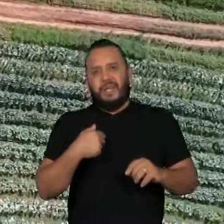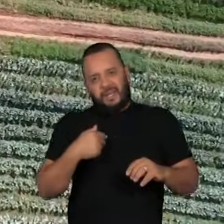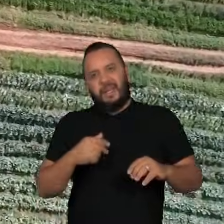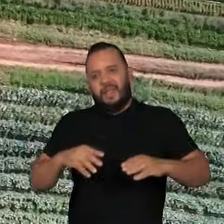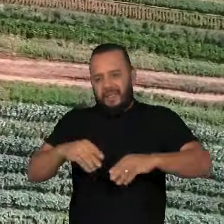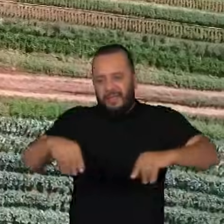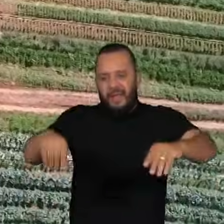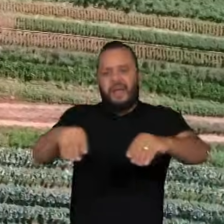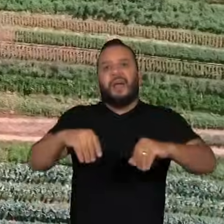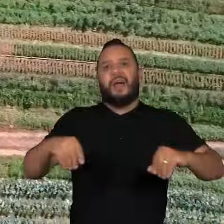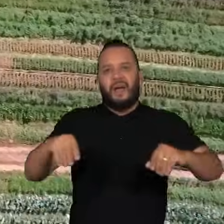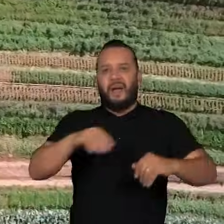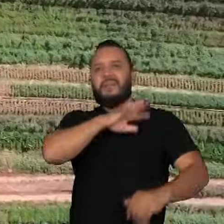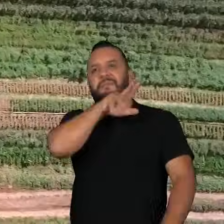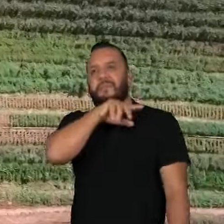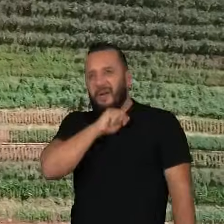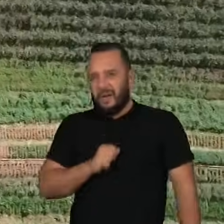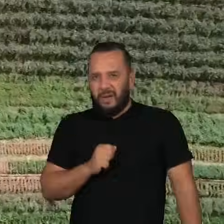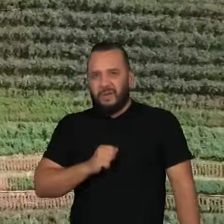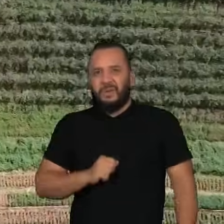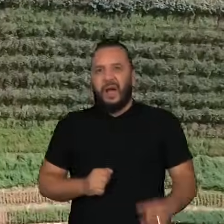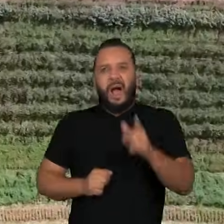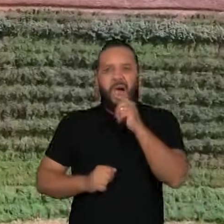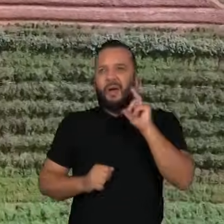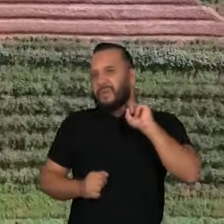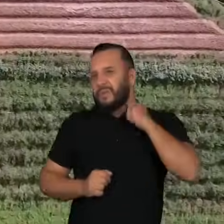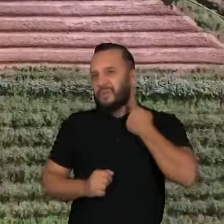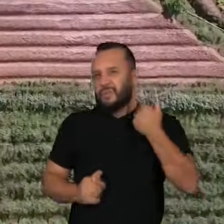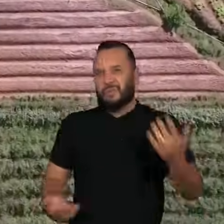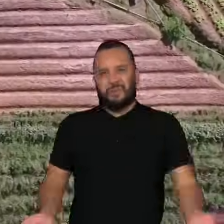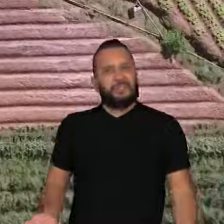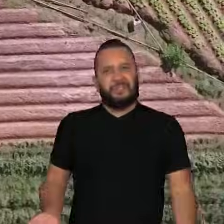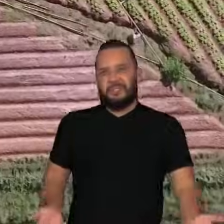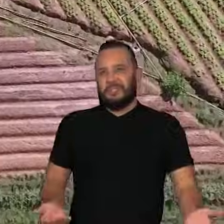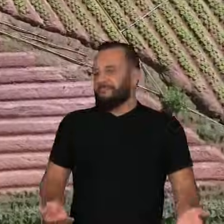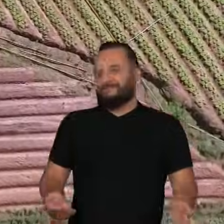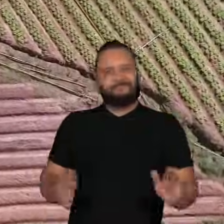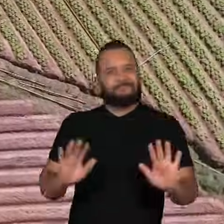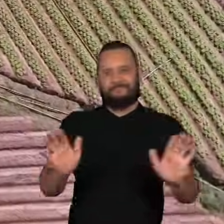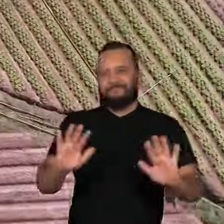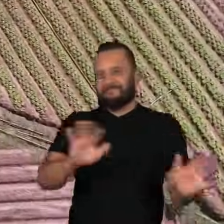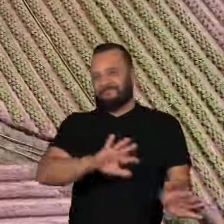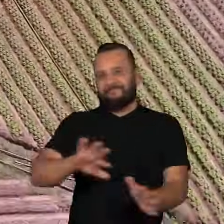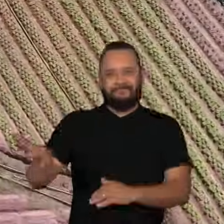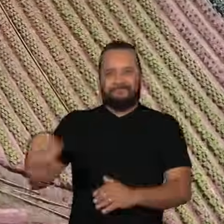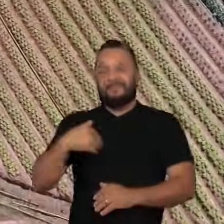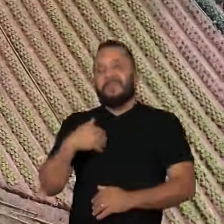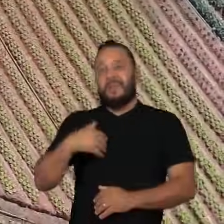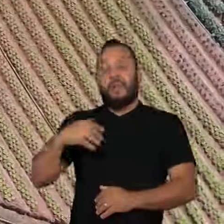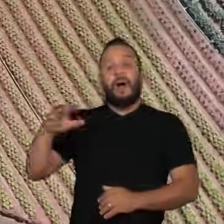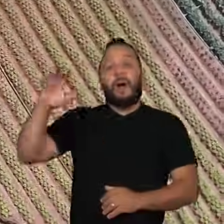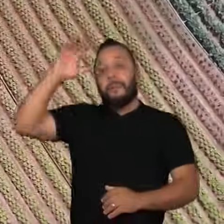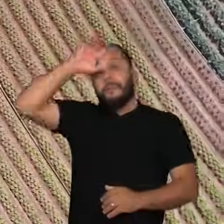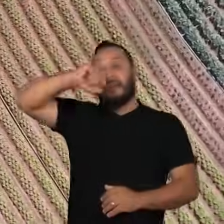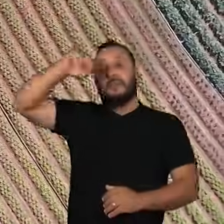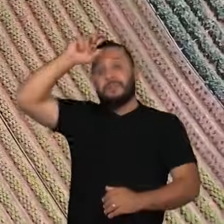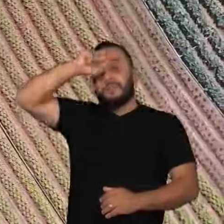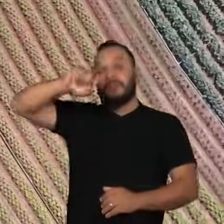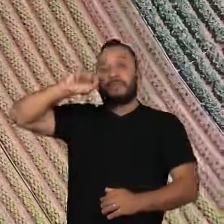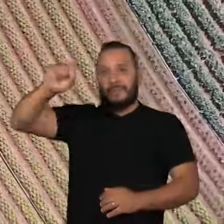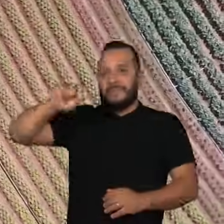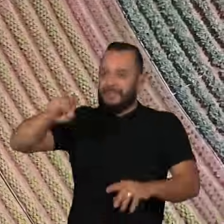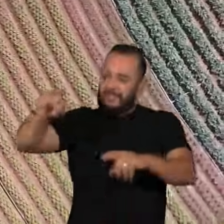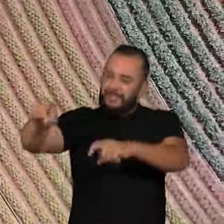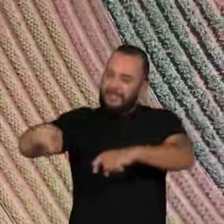terra, mata os animais, ela contamina a água, entendeu? É isso aí que eu aprendi. Eu recomendo para todo mundo que